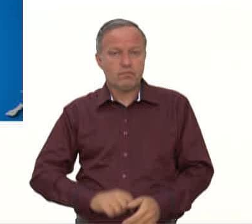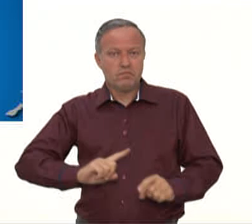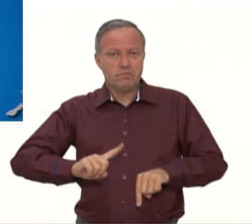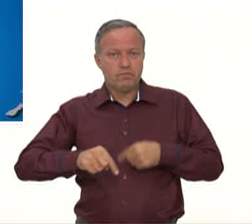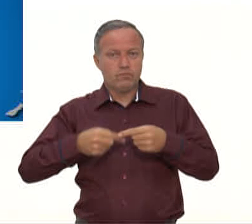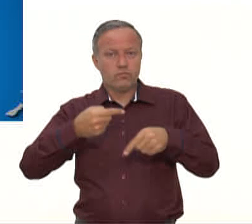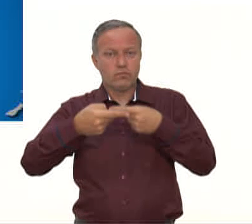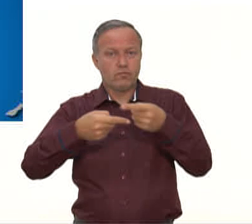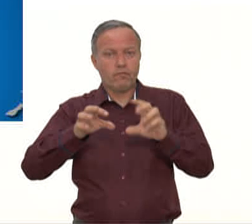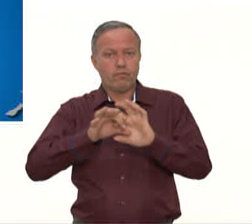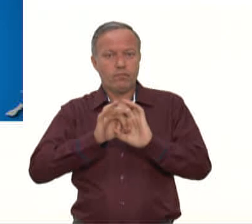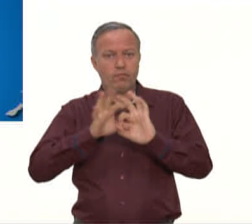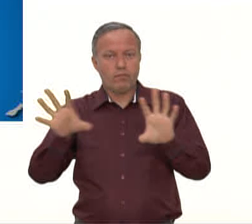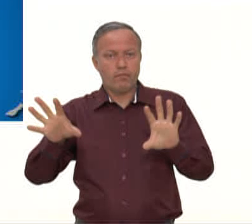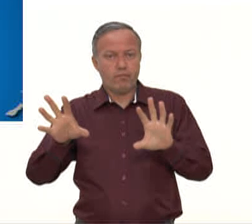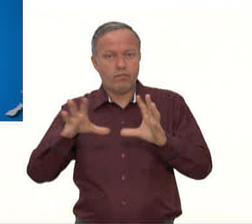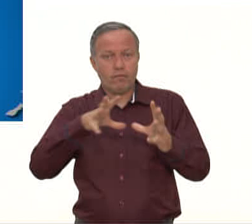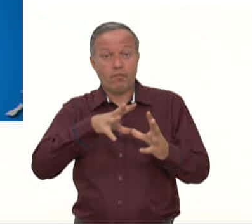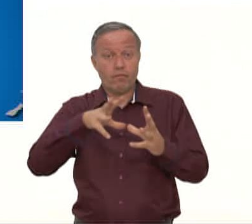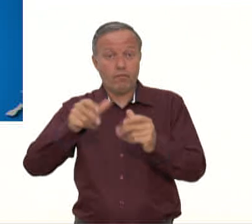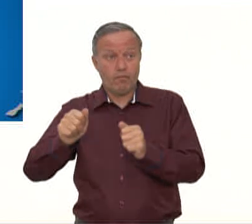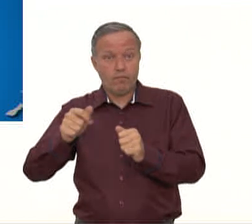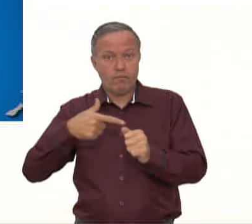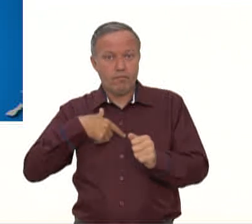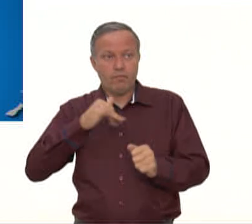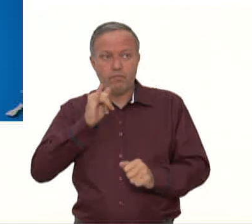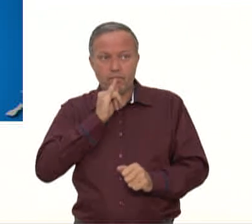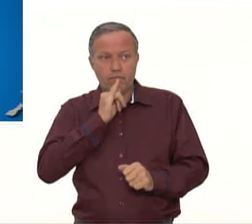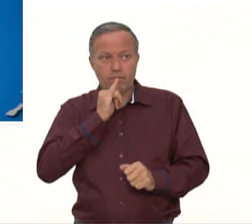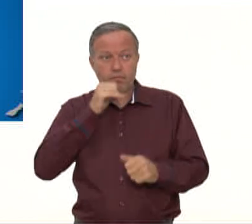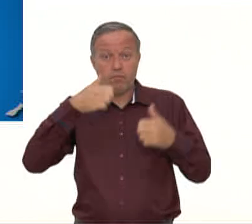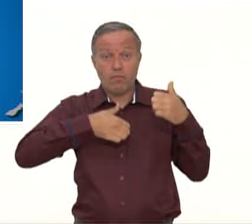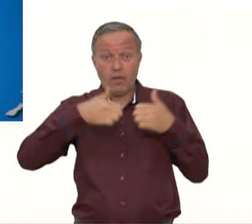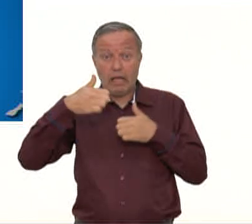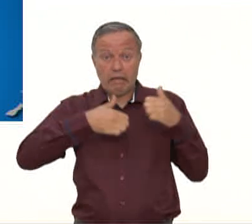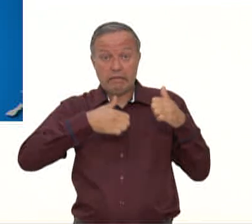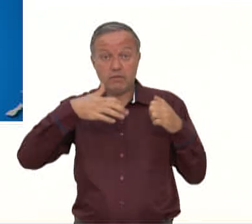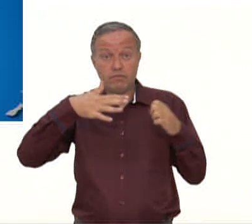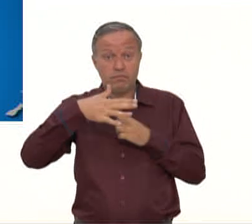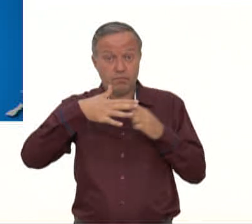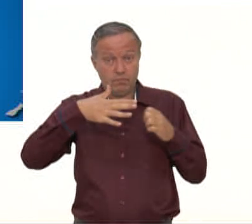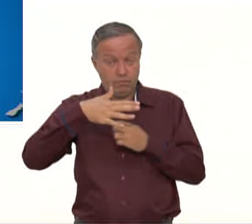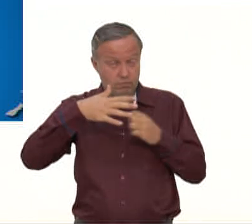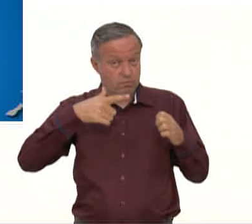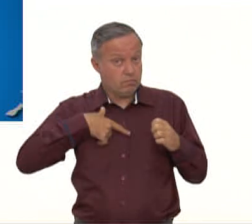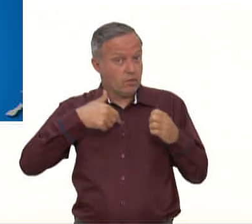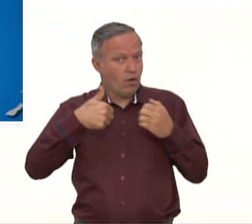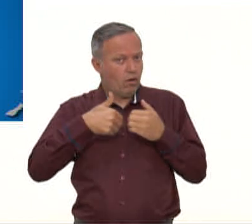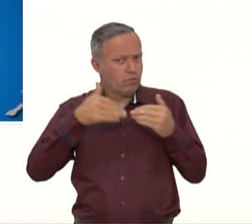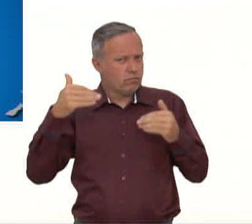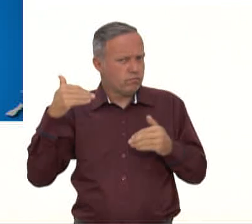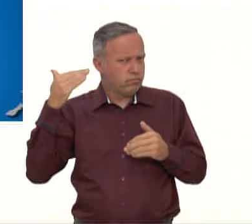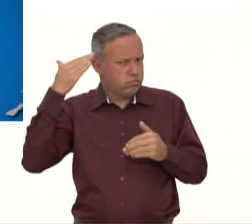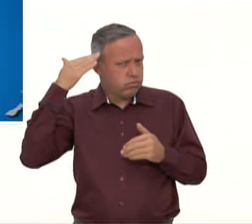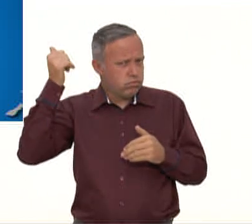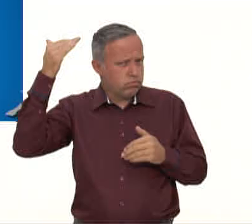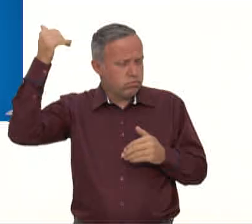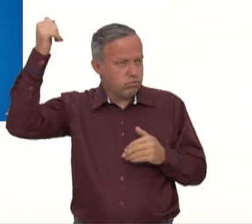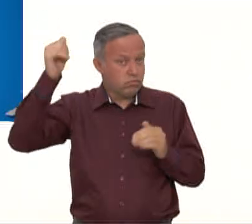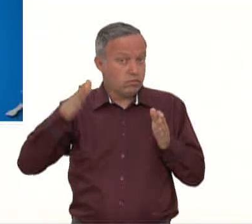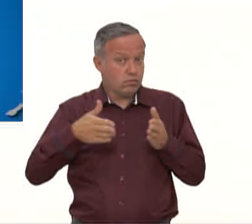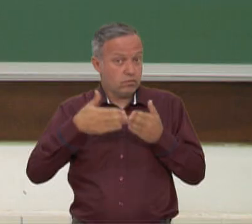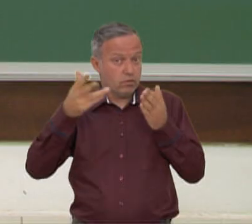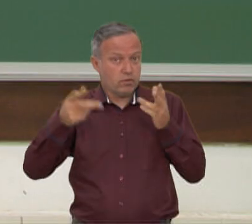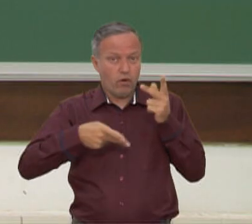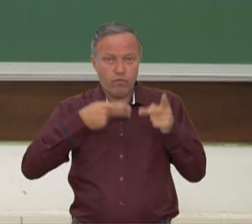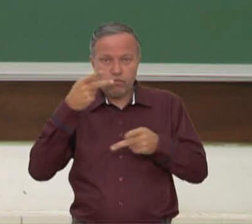interdependência mundial. Um exemplo são as multinacionais e as transnacionais. Então, quando nós falamos em